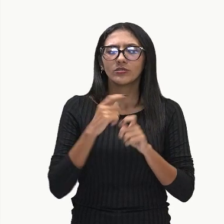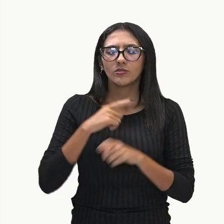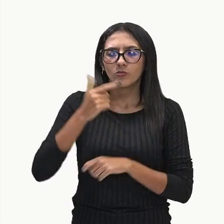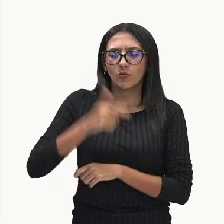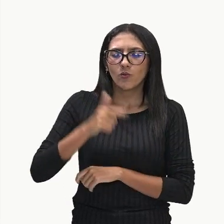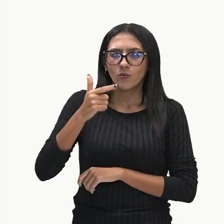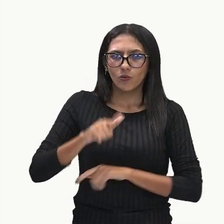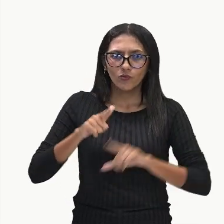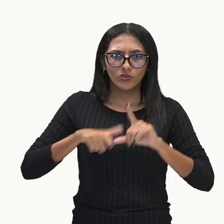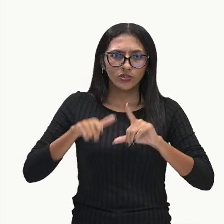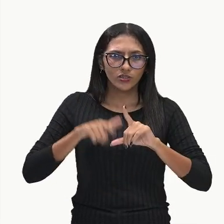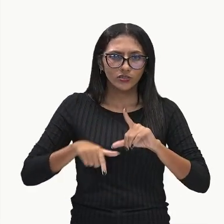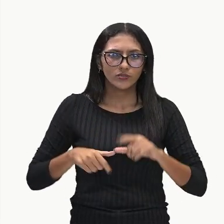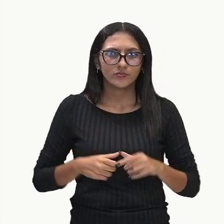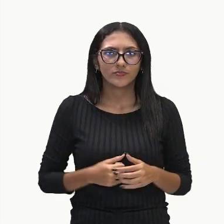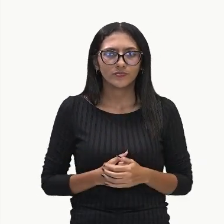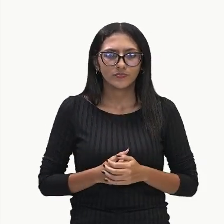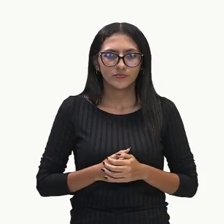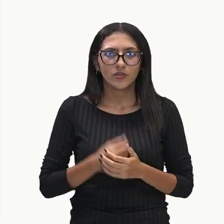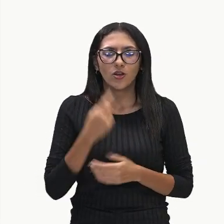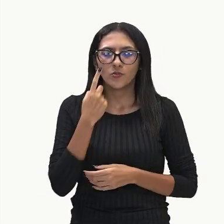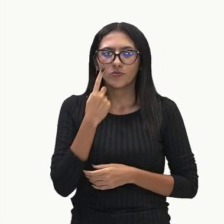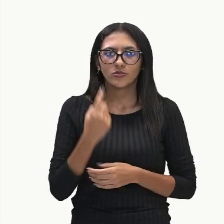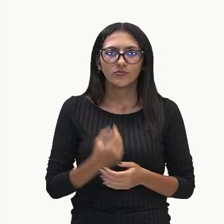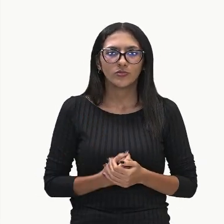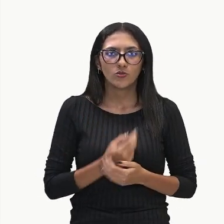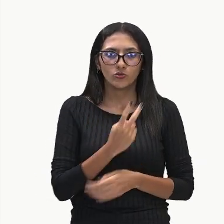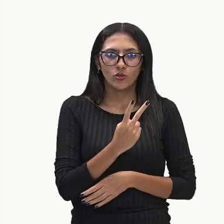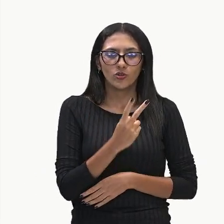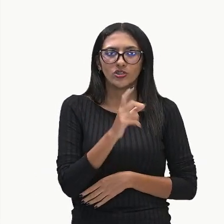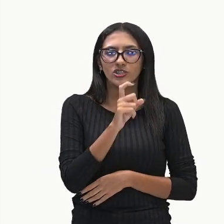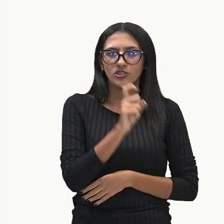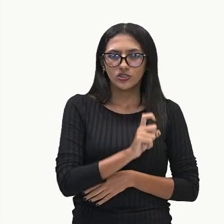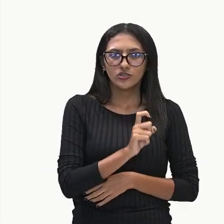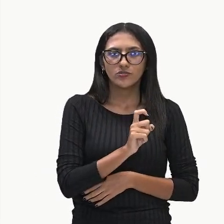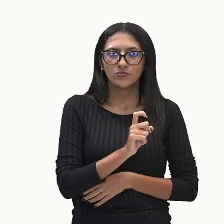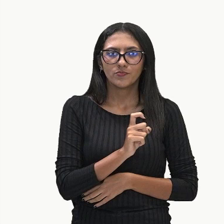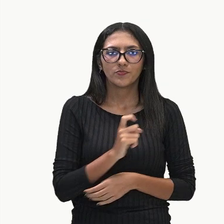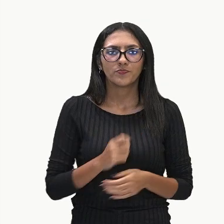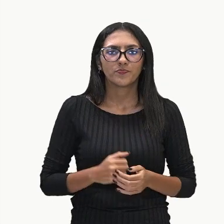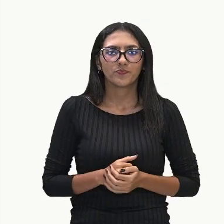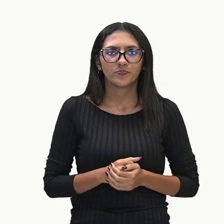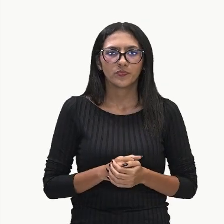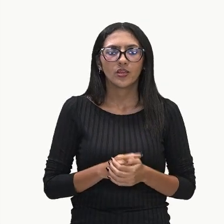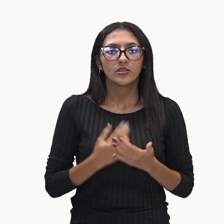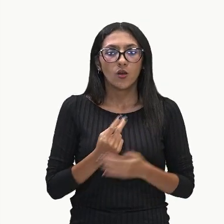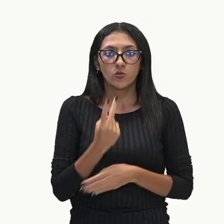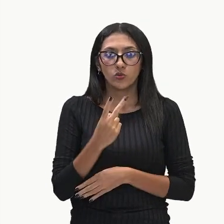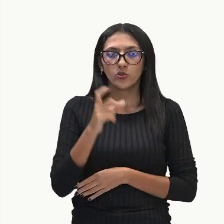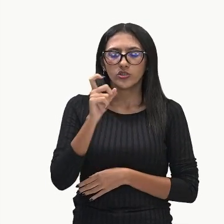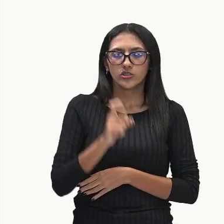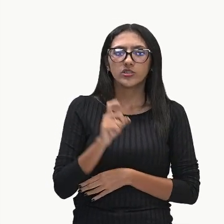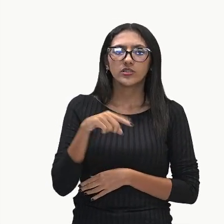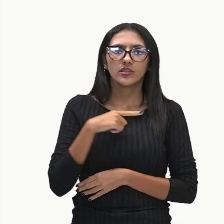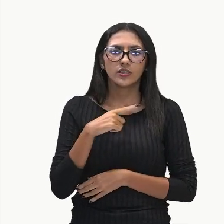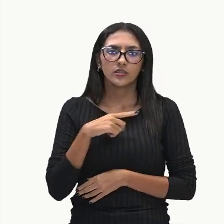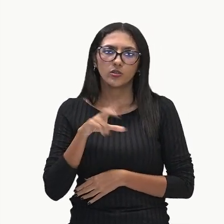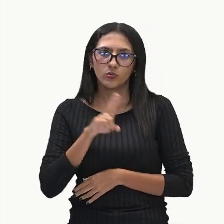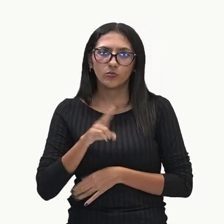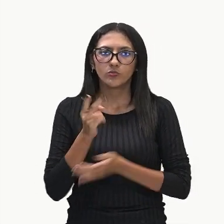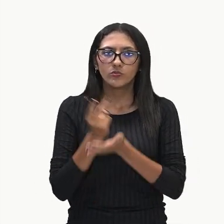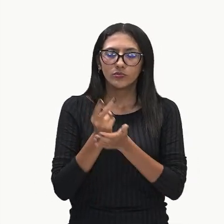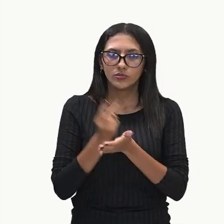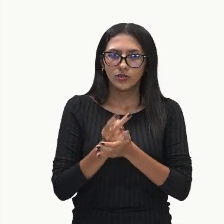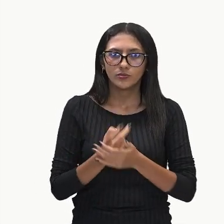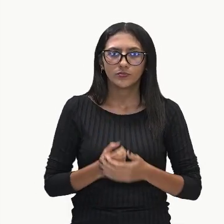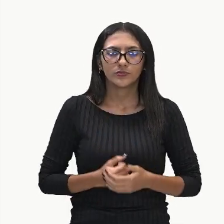sim. Quem se repete aqui? O 2x. Então, ele vai ser o nosso fator comum. Então, já que eu tenho